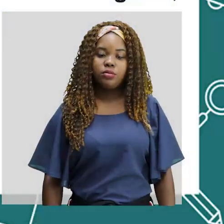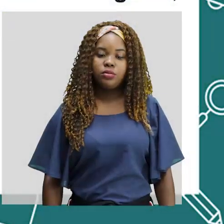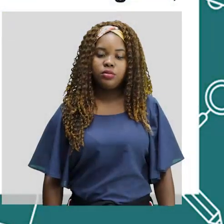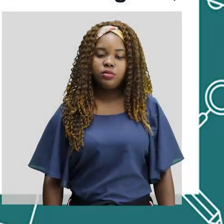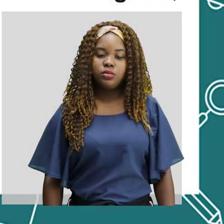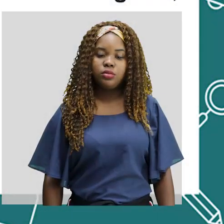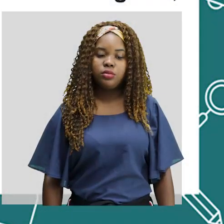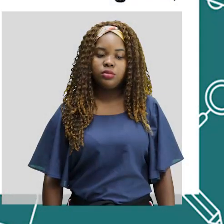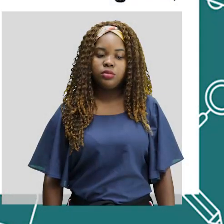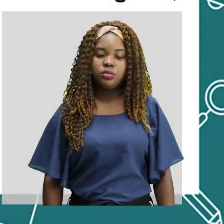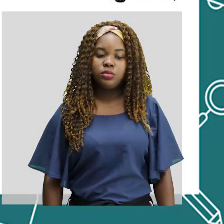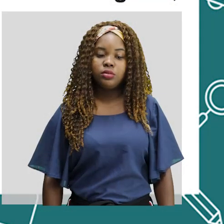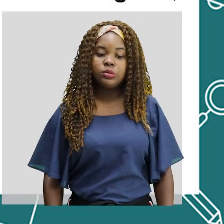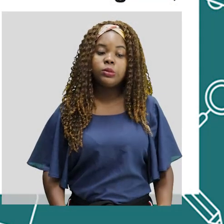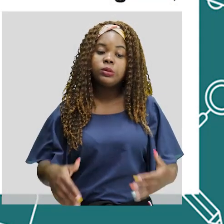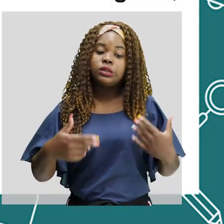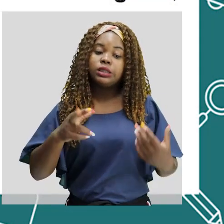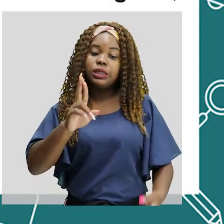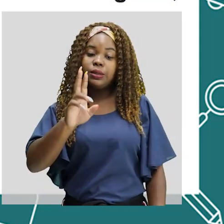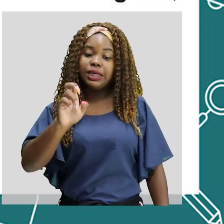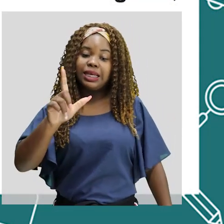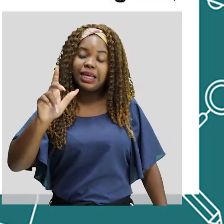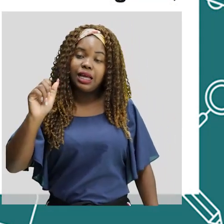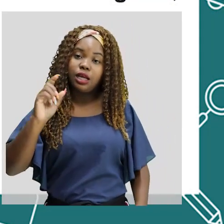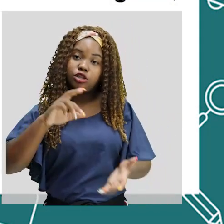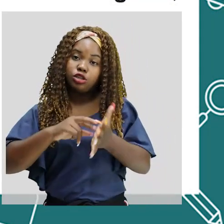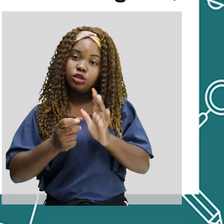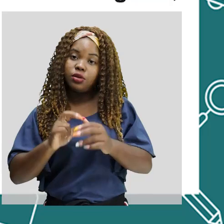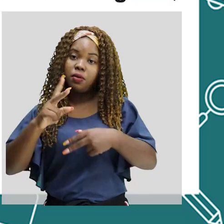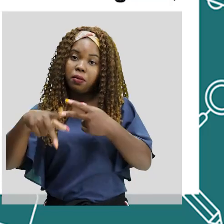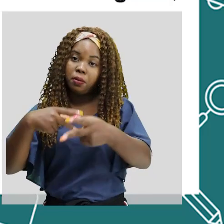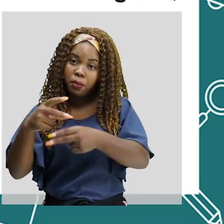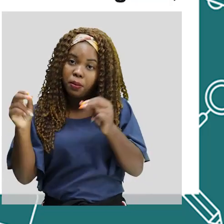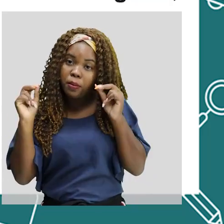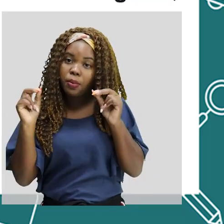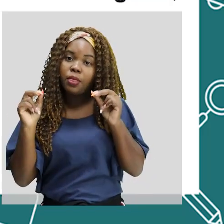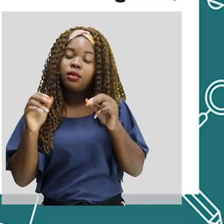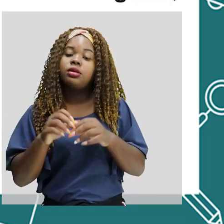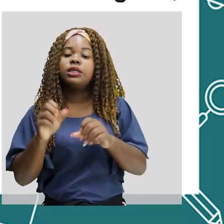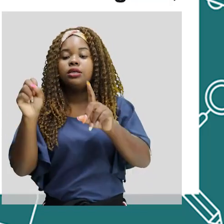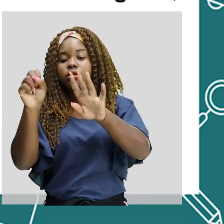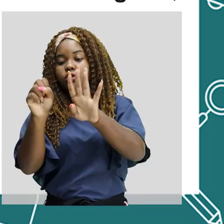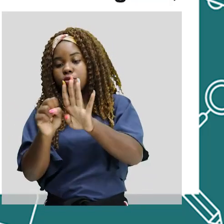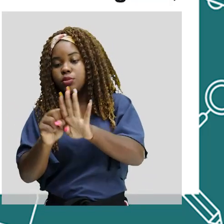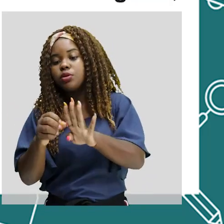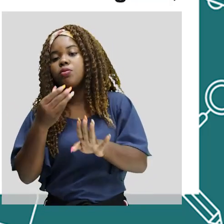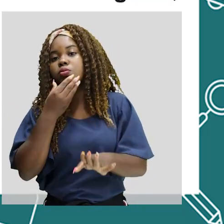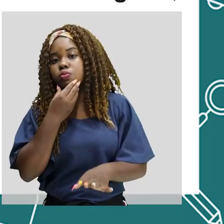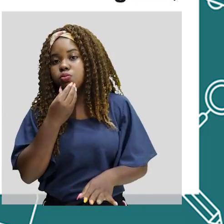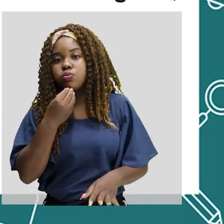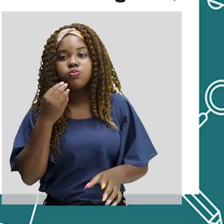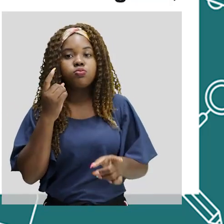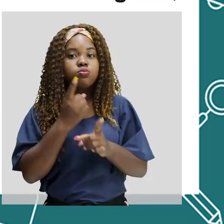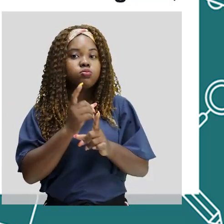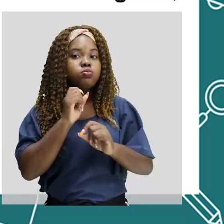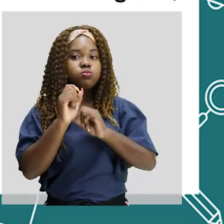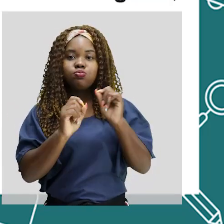fonema O. Tá? Então, regalo é presente, presente substantivo masculino. Então, não consegui